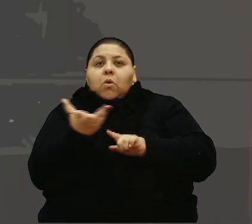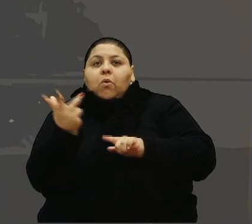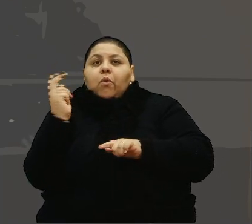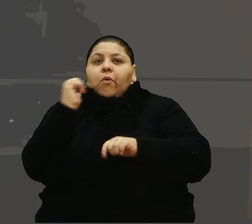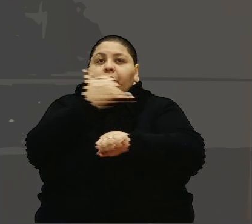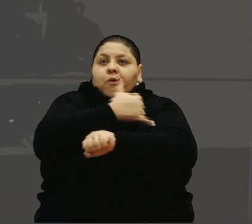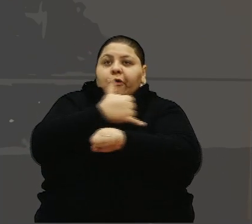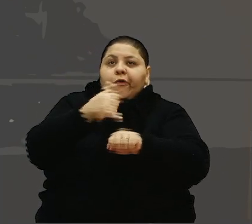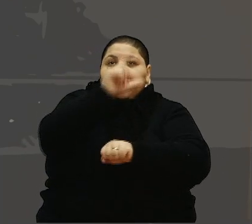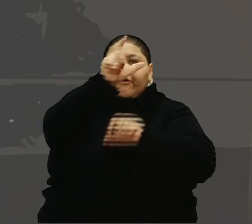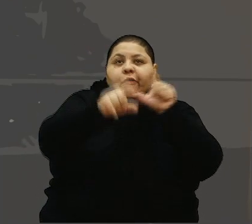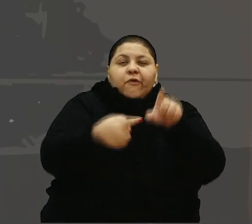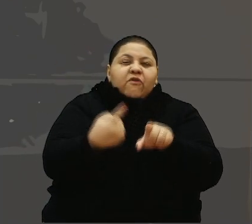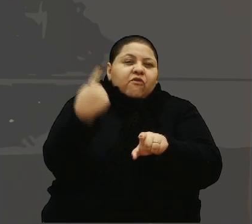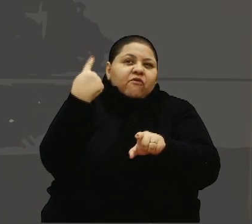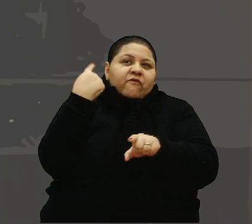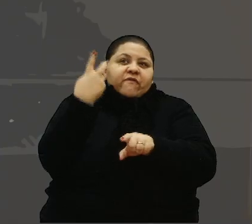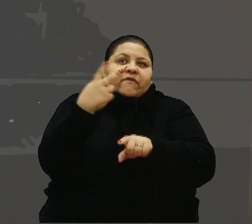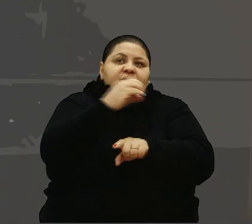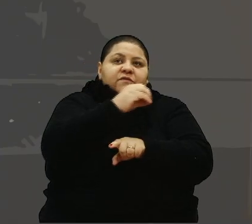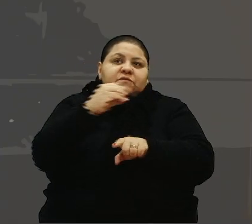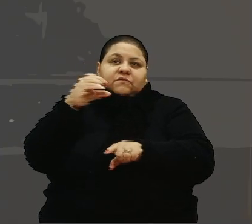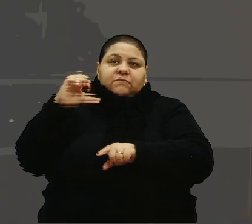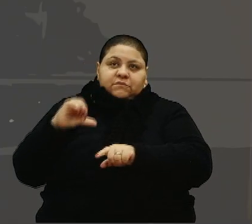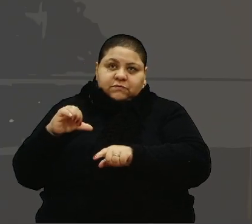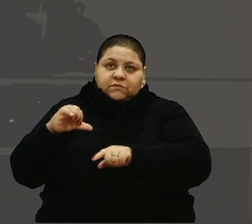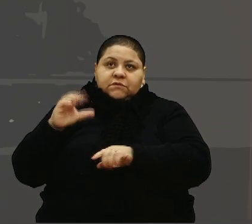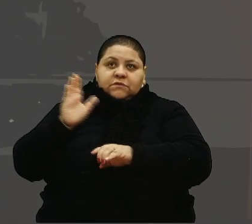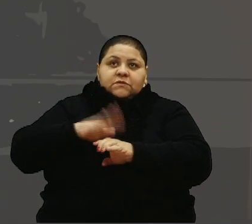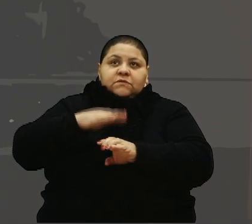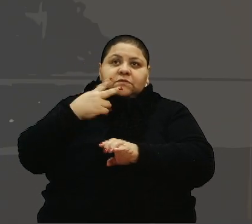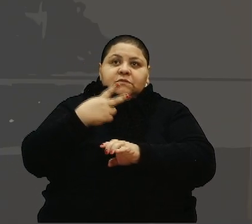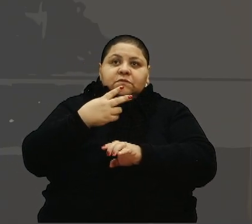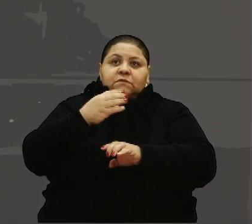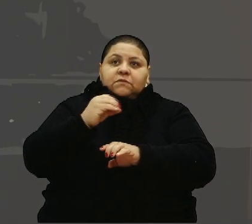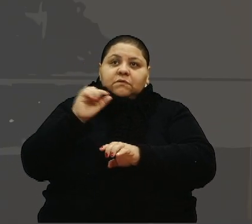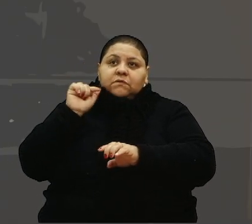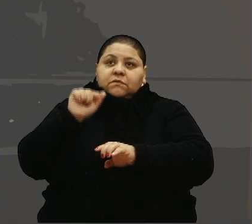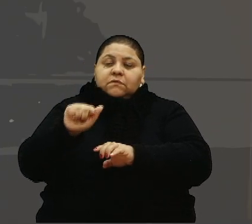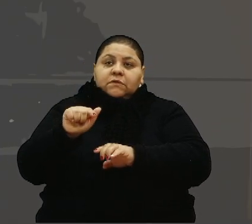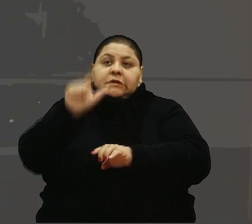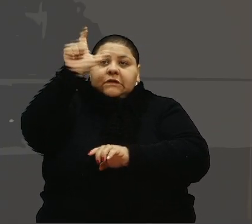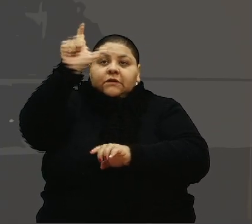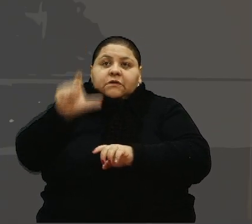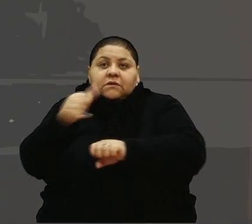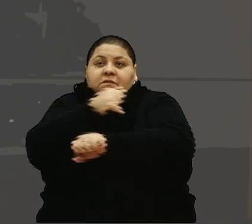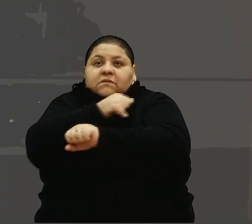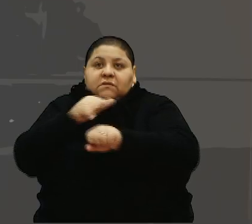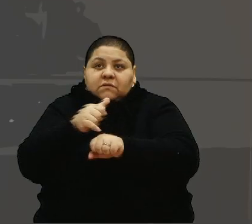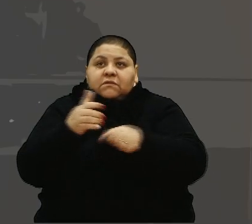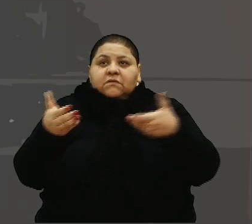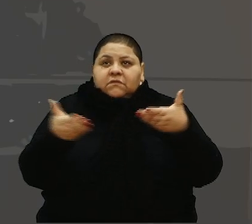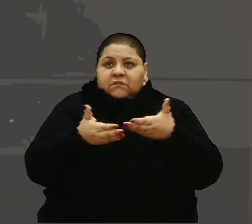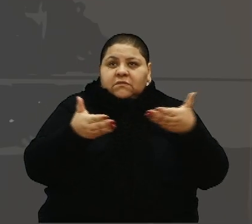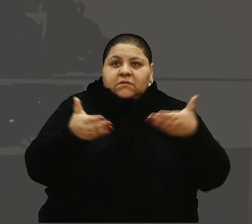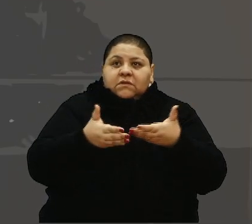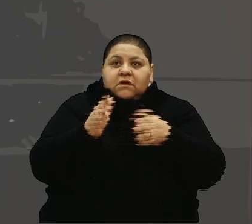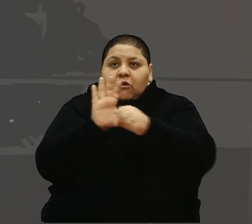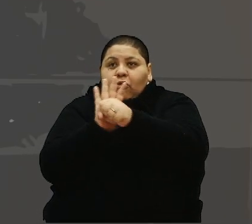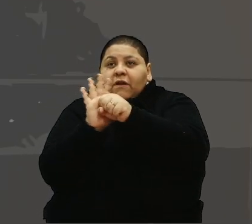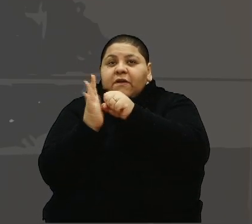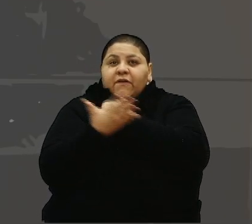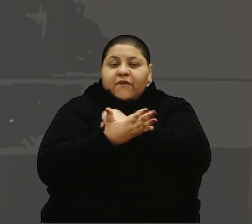eram transportados lá em 2009, mais de 200 mil passageiros, e agora, na